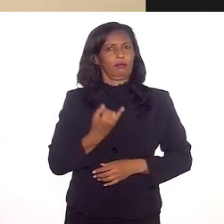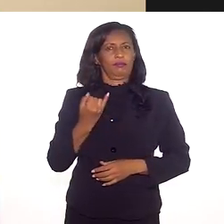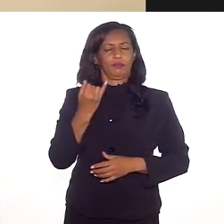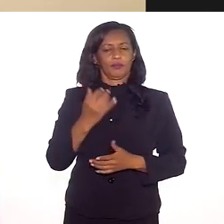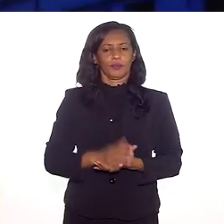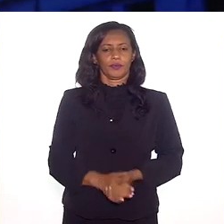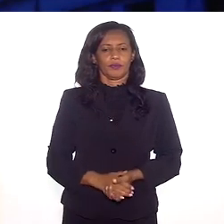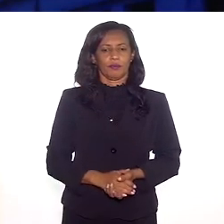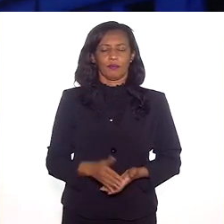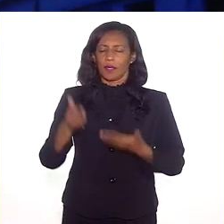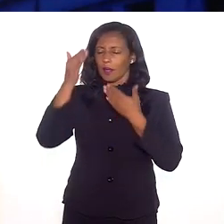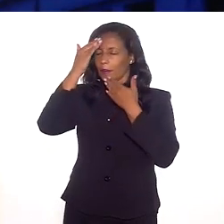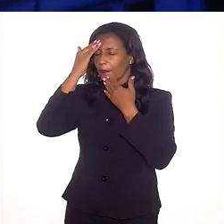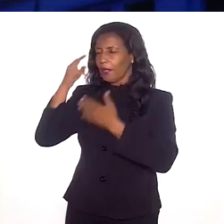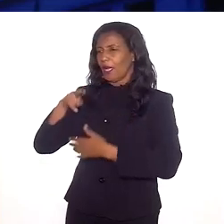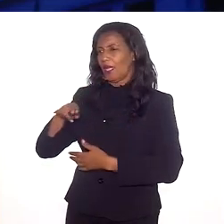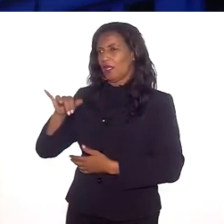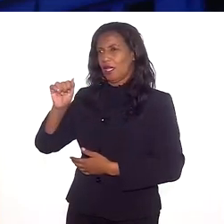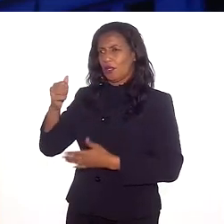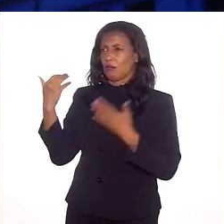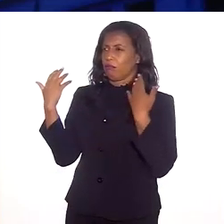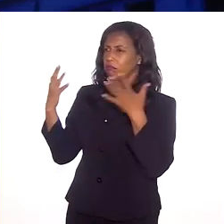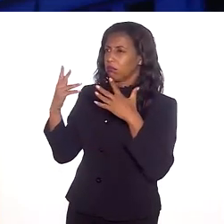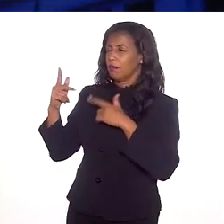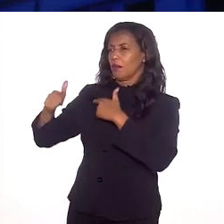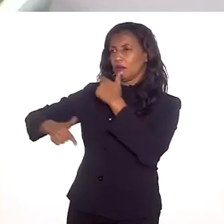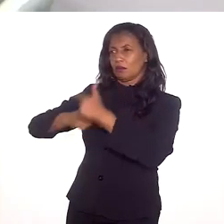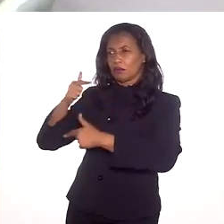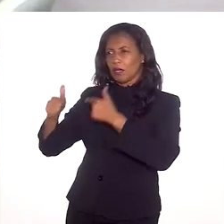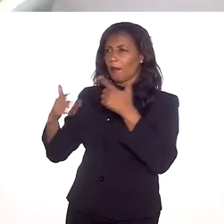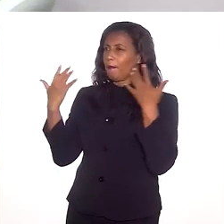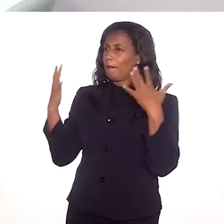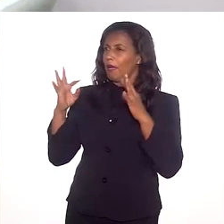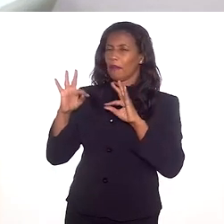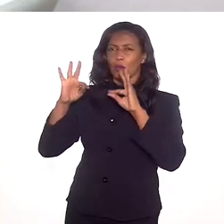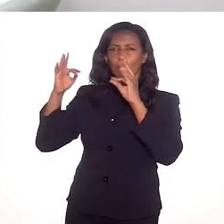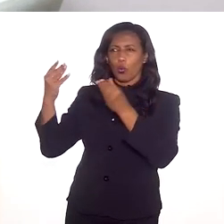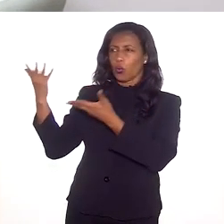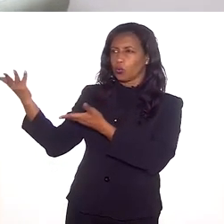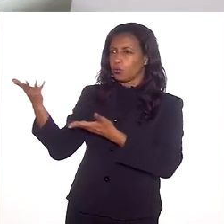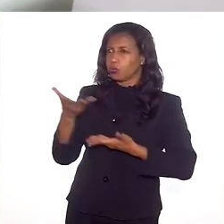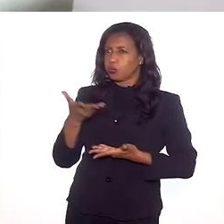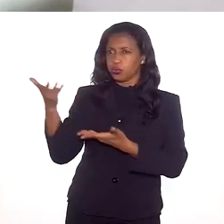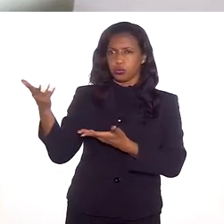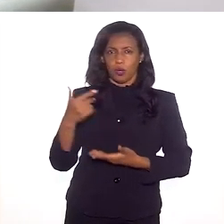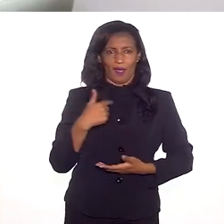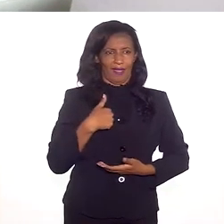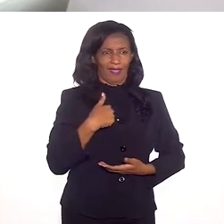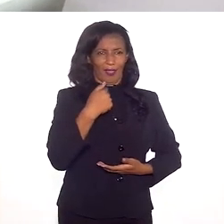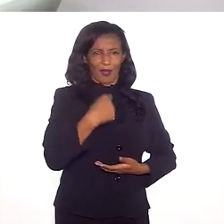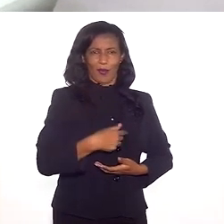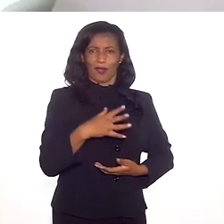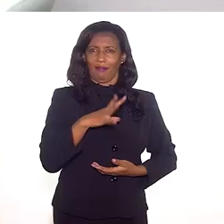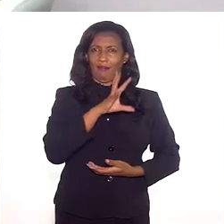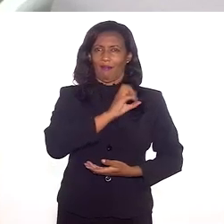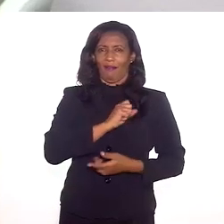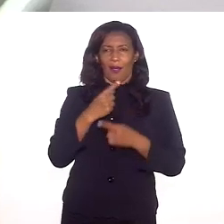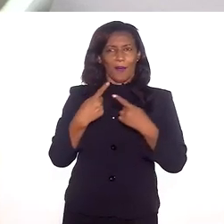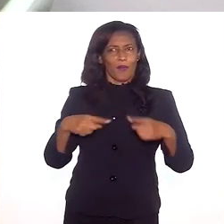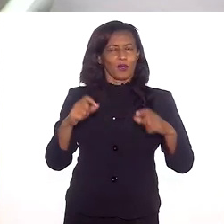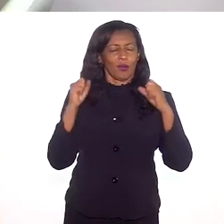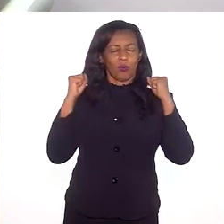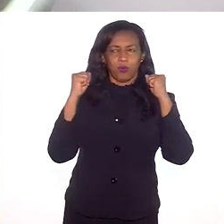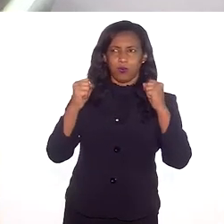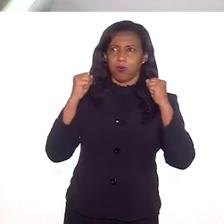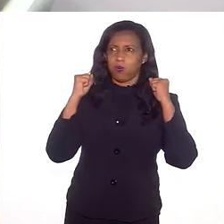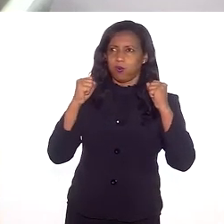papel. Obrigada, Nelson. Parabéns pelo teu trabalho. Parabéns a todos os convidados. Eu aqui, como amante da música, vou